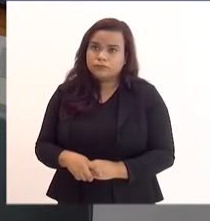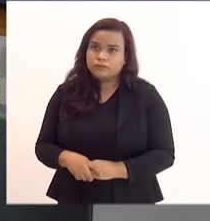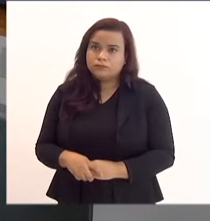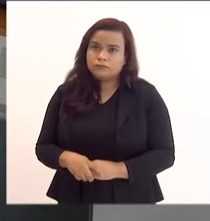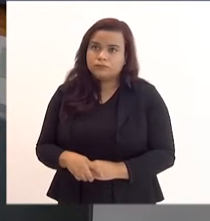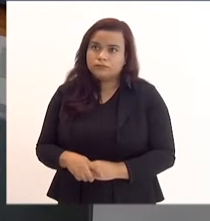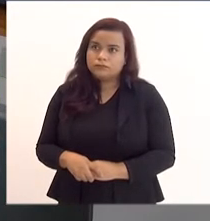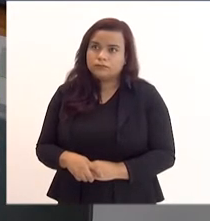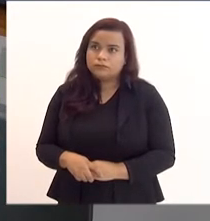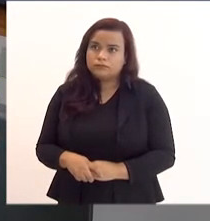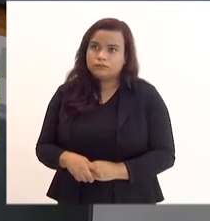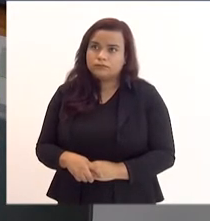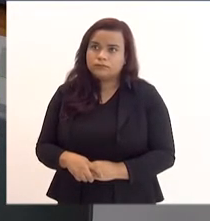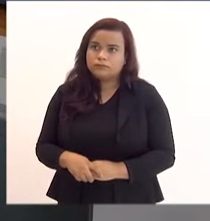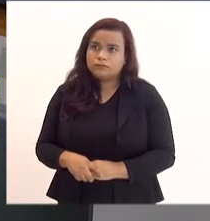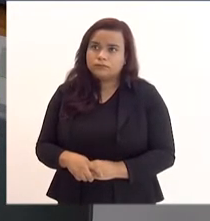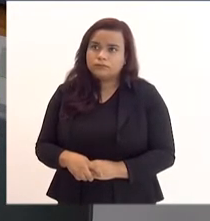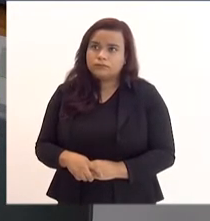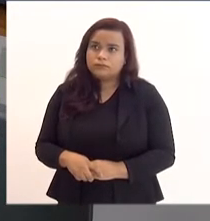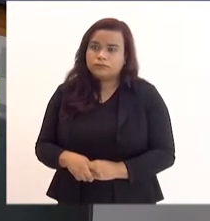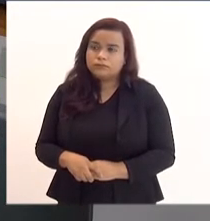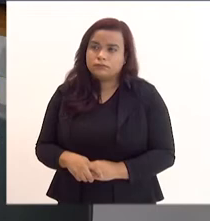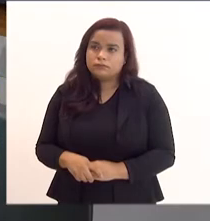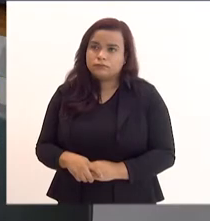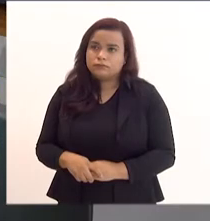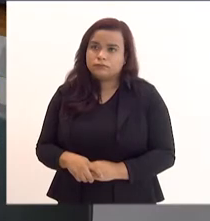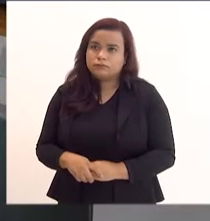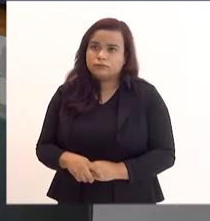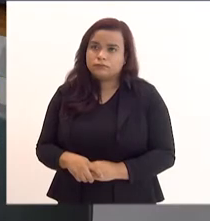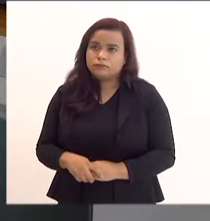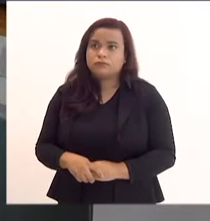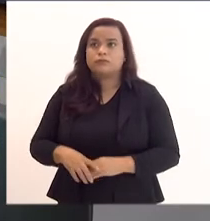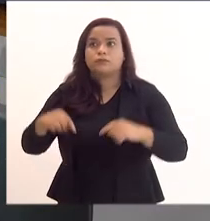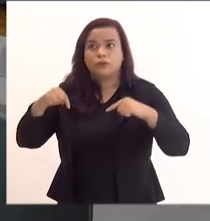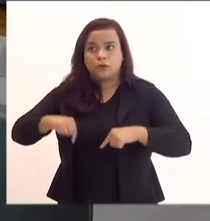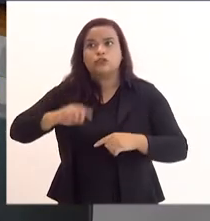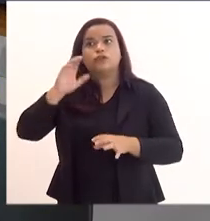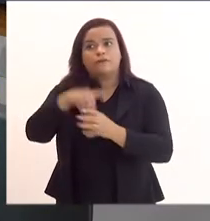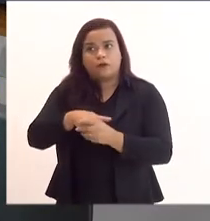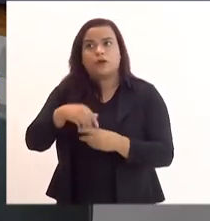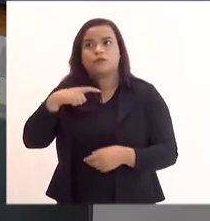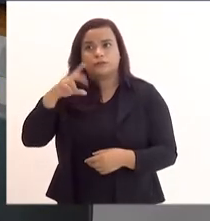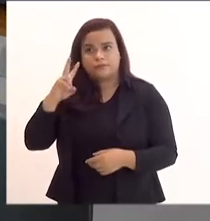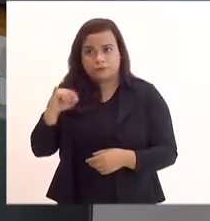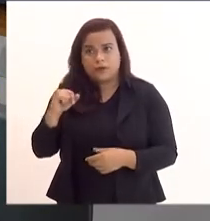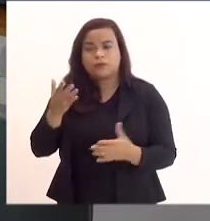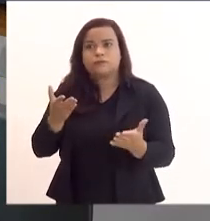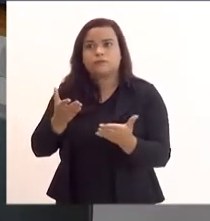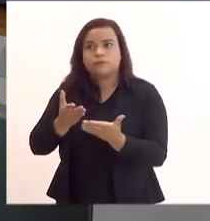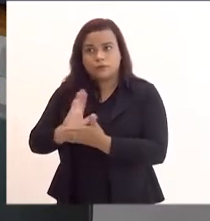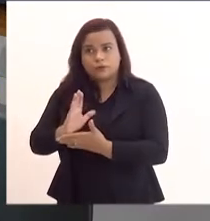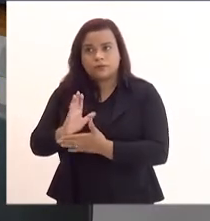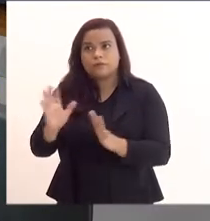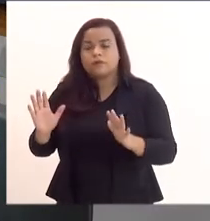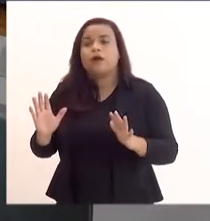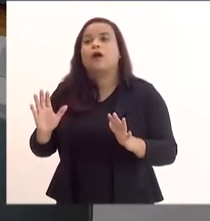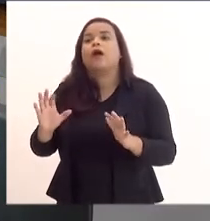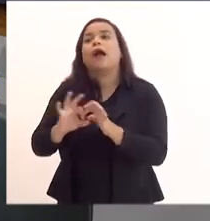É. Veja, nós teríamos voto aqui hoje para aprovar, não aprovar, não